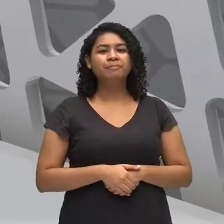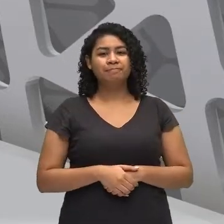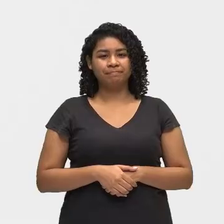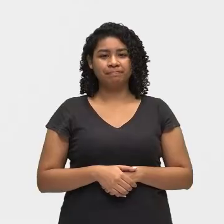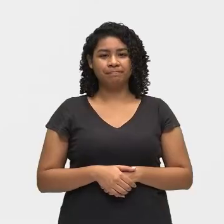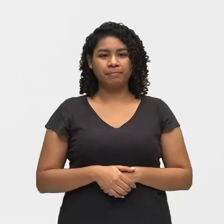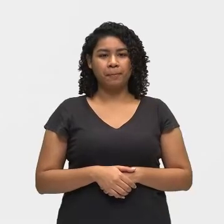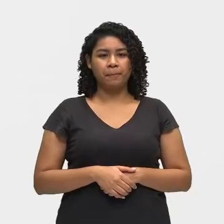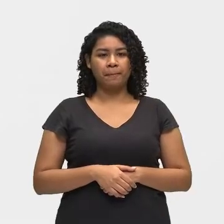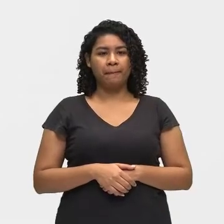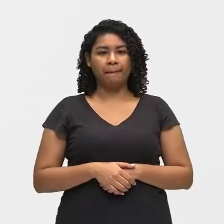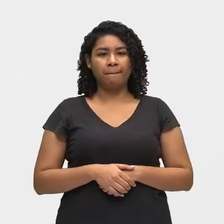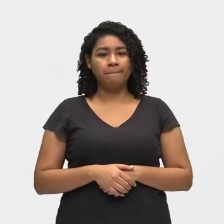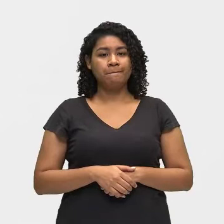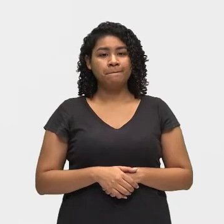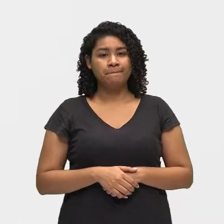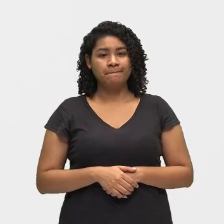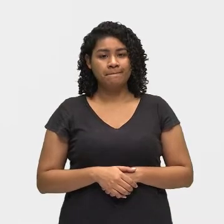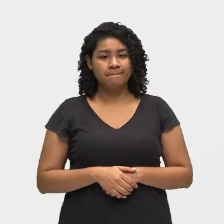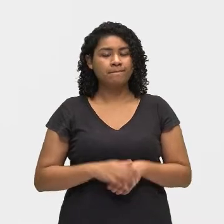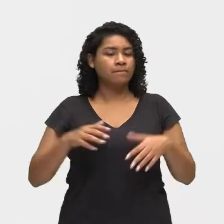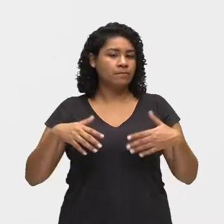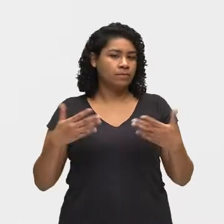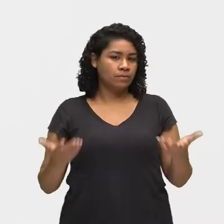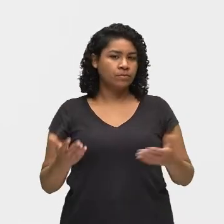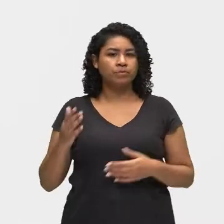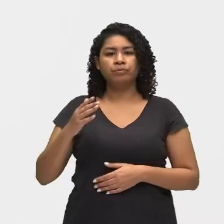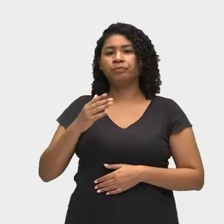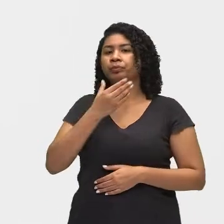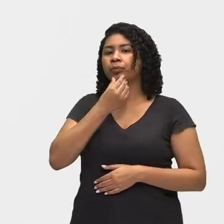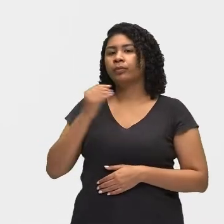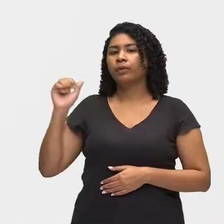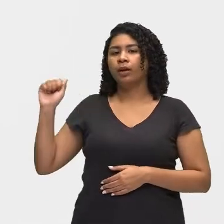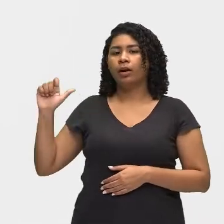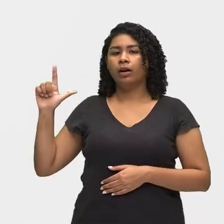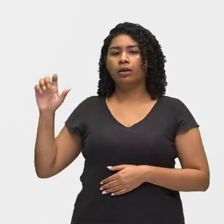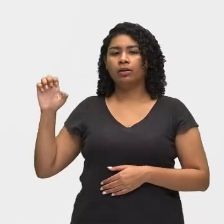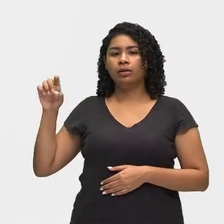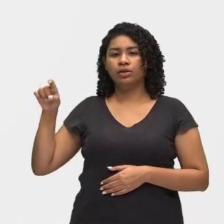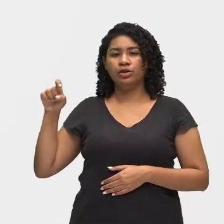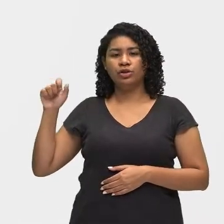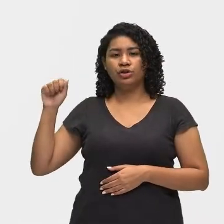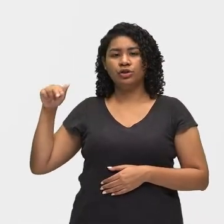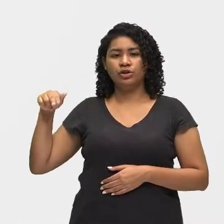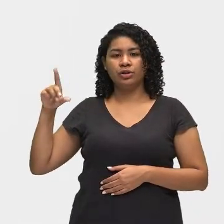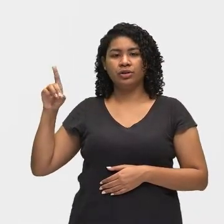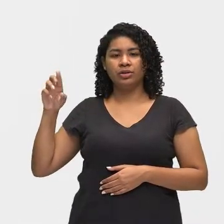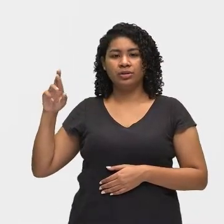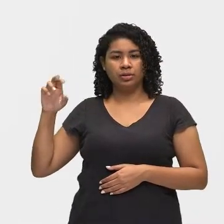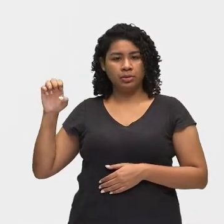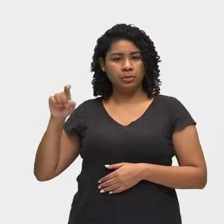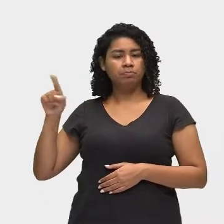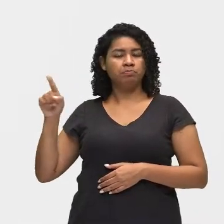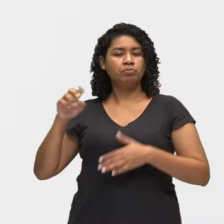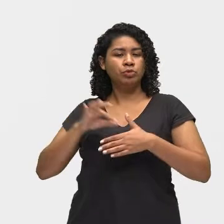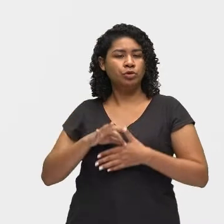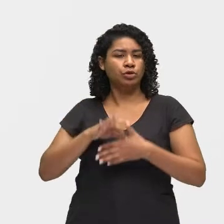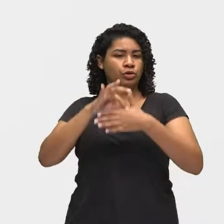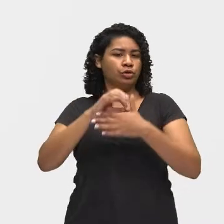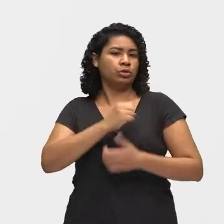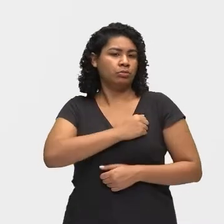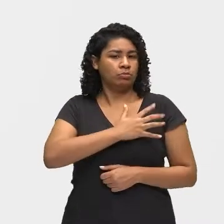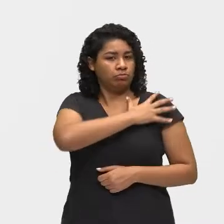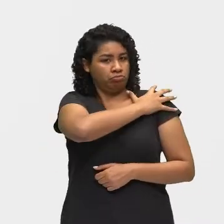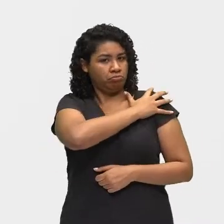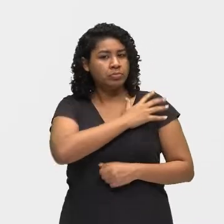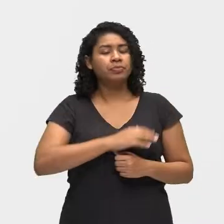Continuando. Assim, autorizado por Alexandre Moura, comandante supremo das forças portuguesas que expulsaram os franceses do